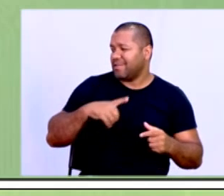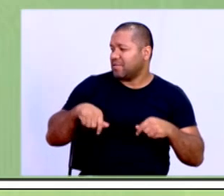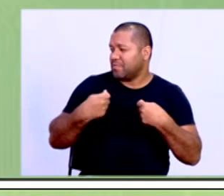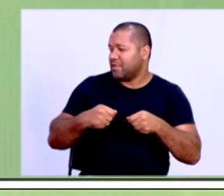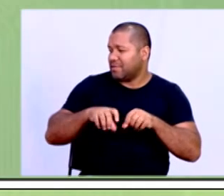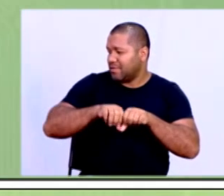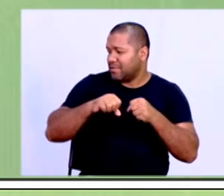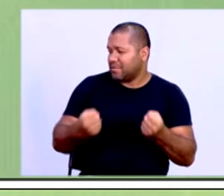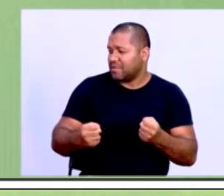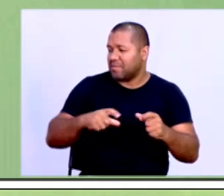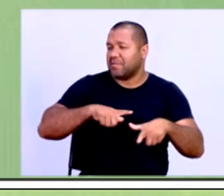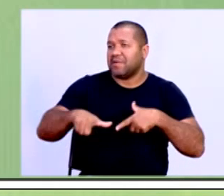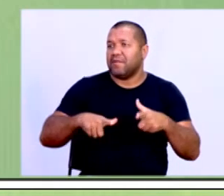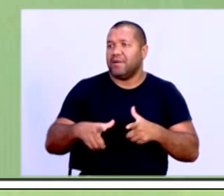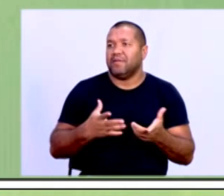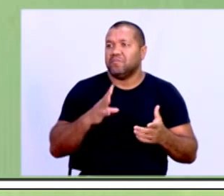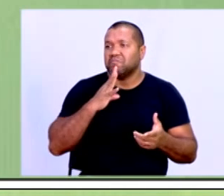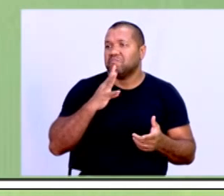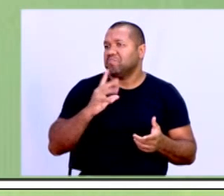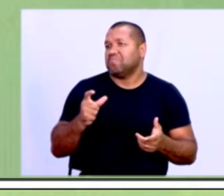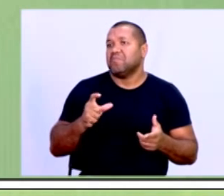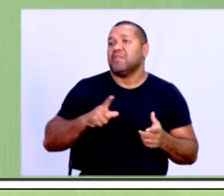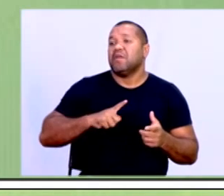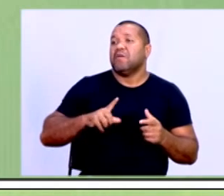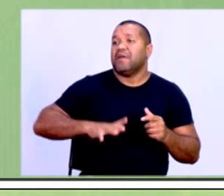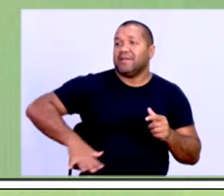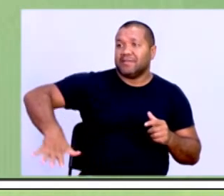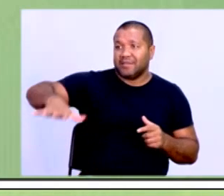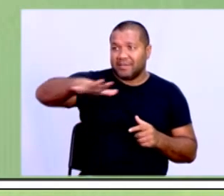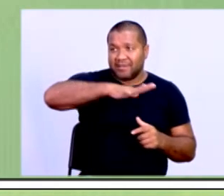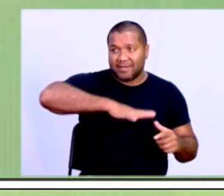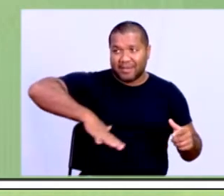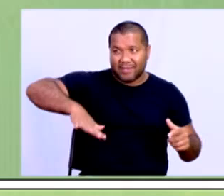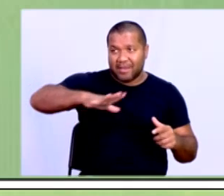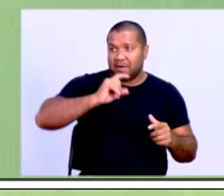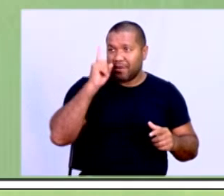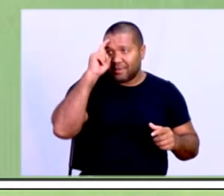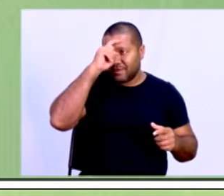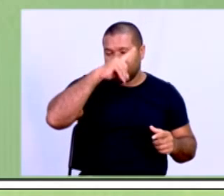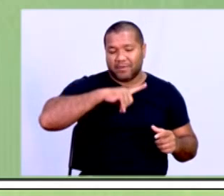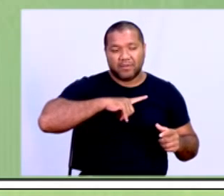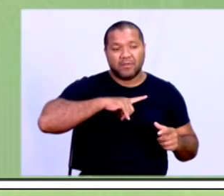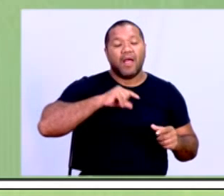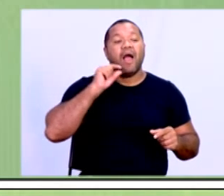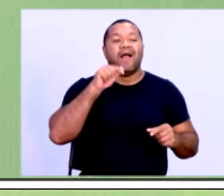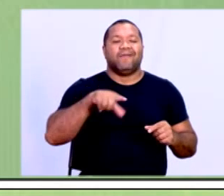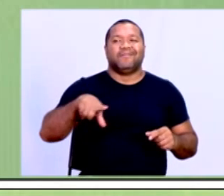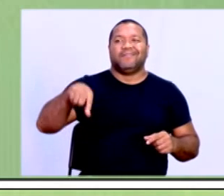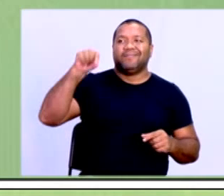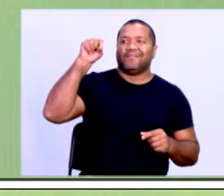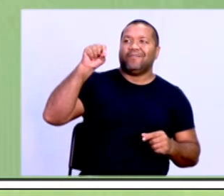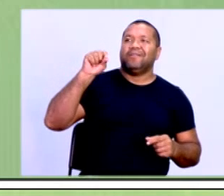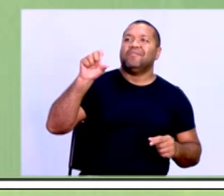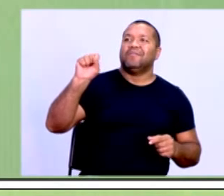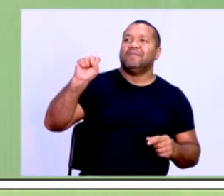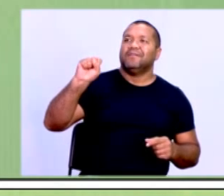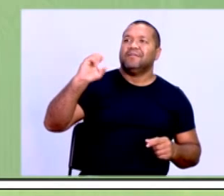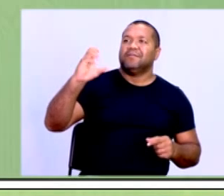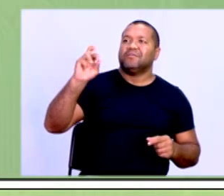do sistema, então esse cenário é um cenário caótico. Então você tem que utilizar o Scrum